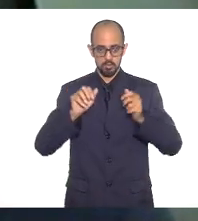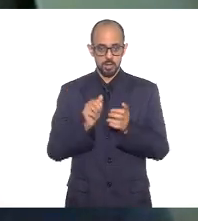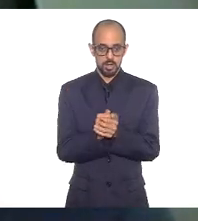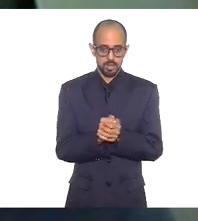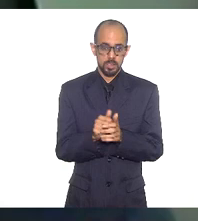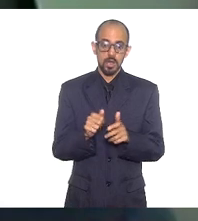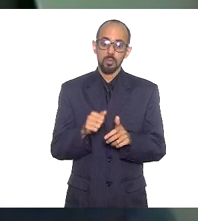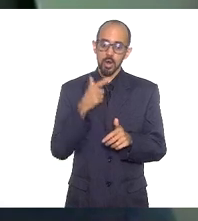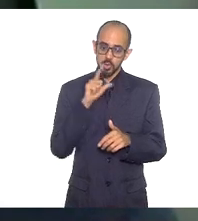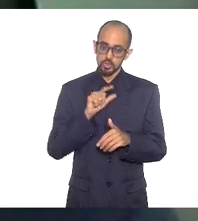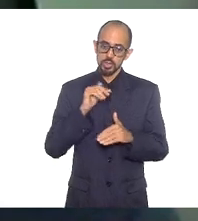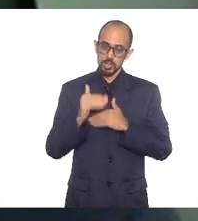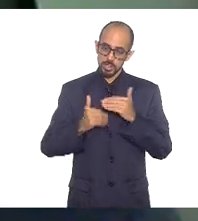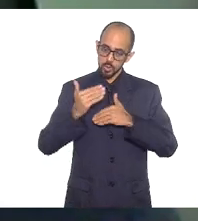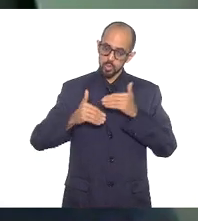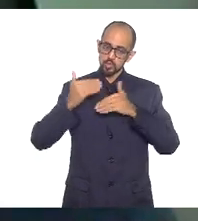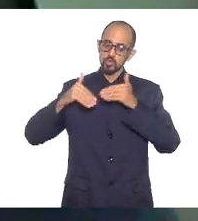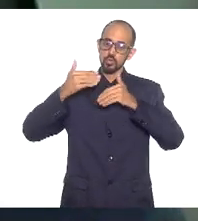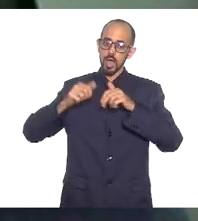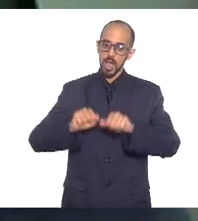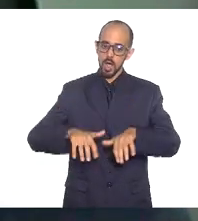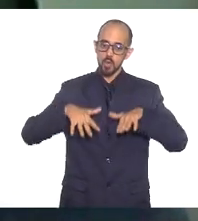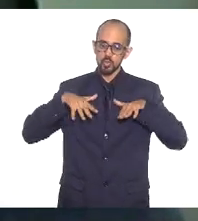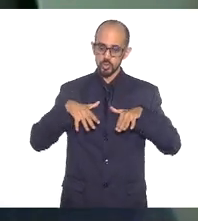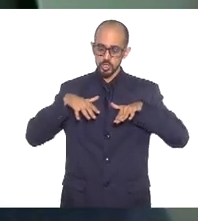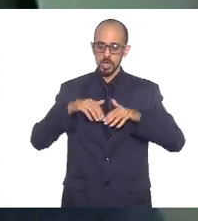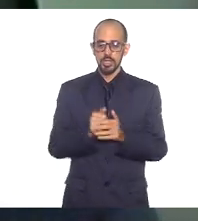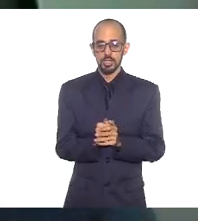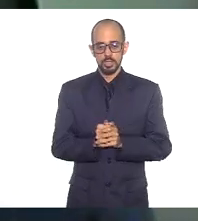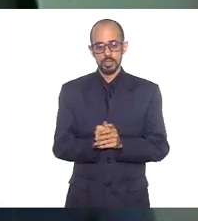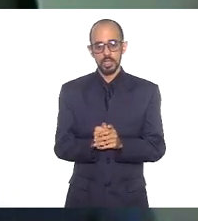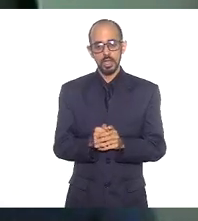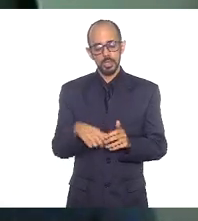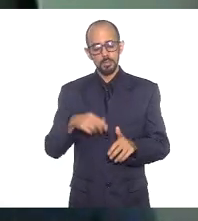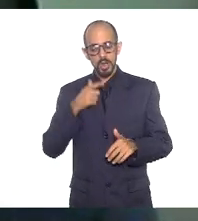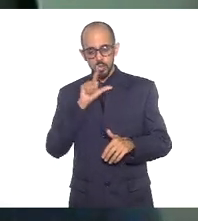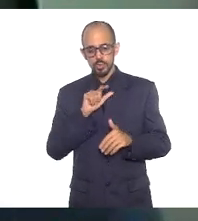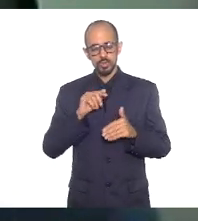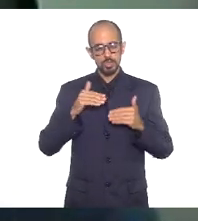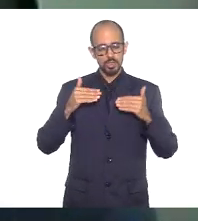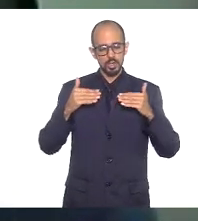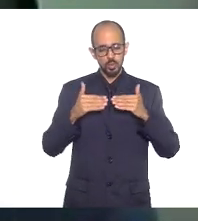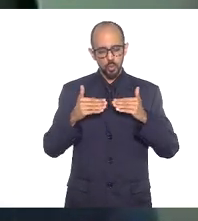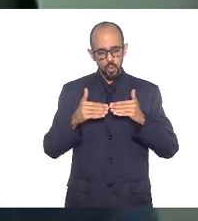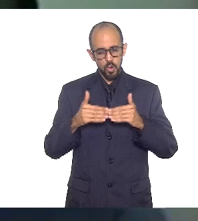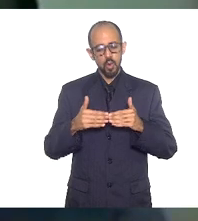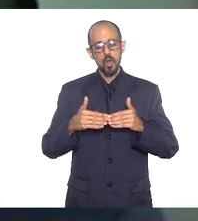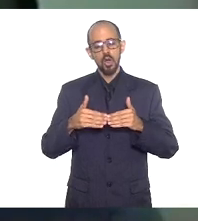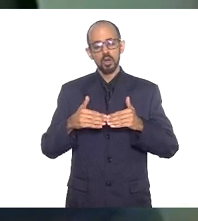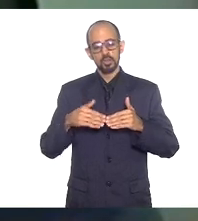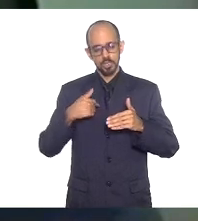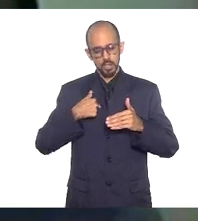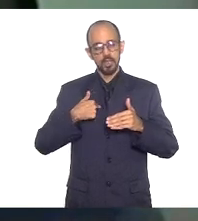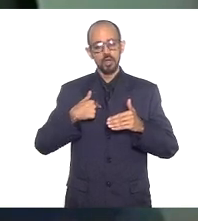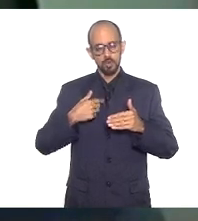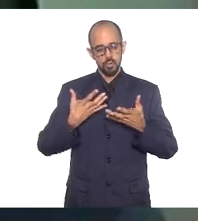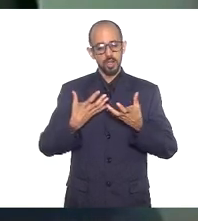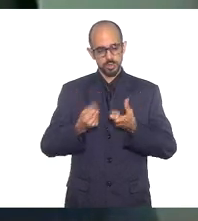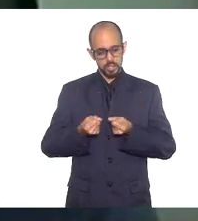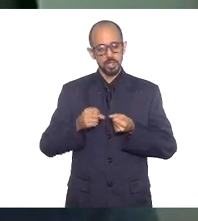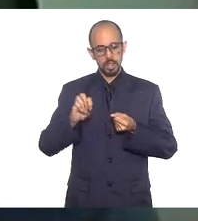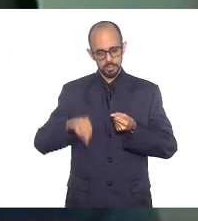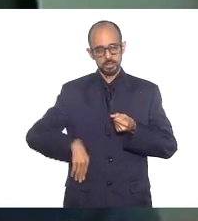dar continuidade à audiência e promover aí o entendimento e o diálogo, eu vou considerar essa